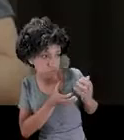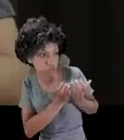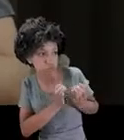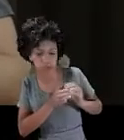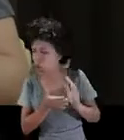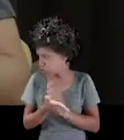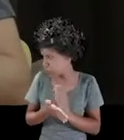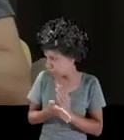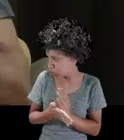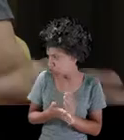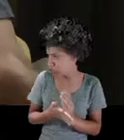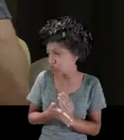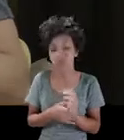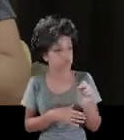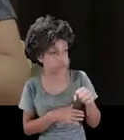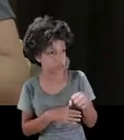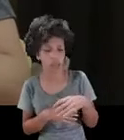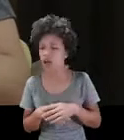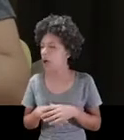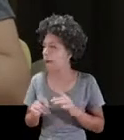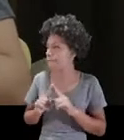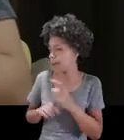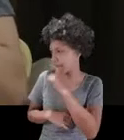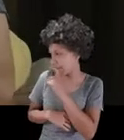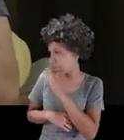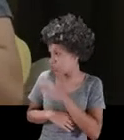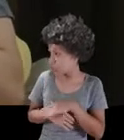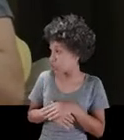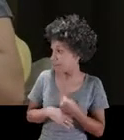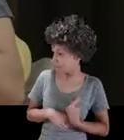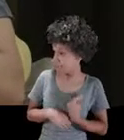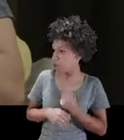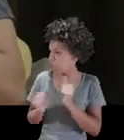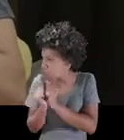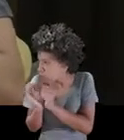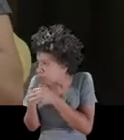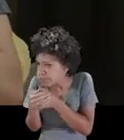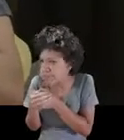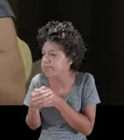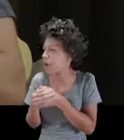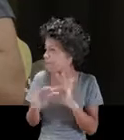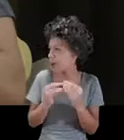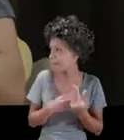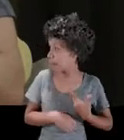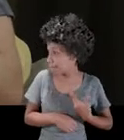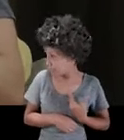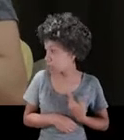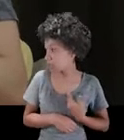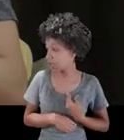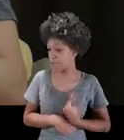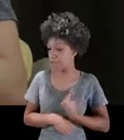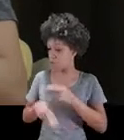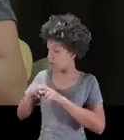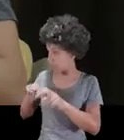alguma coisa em uma coisa bem se sente que o seu pai já fabrice abrigo seus familiares e já sentiu